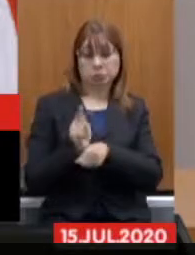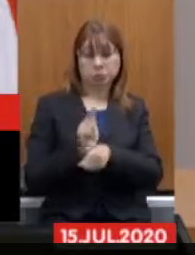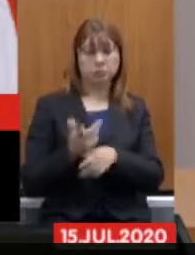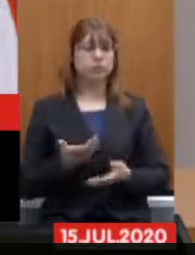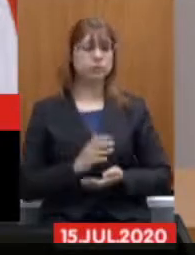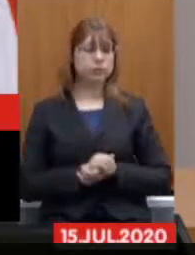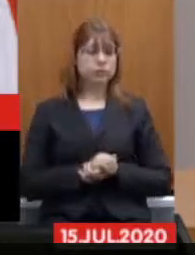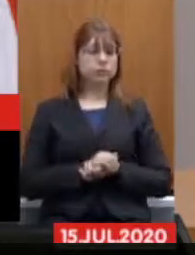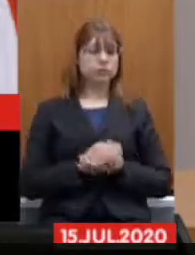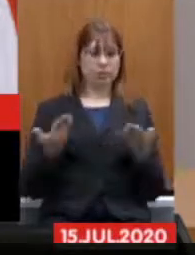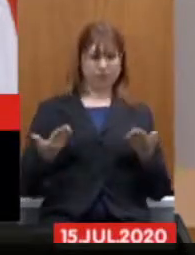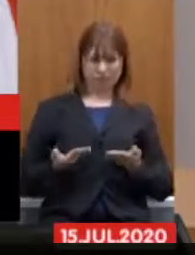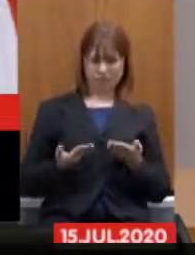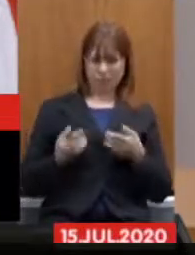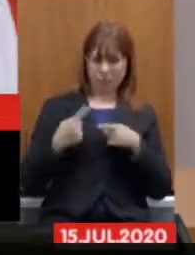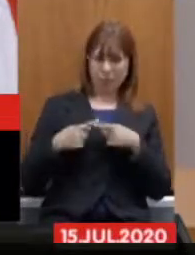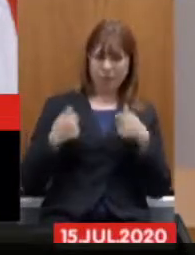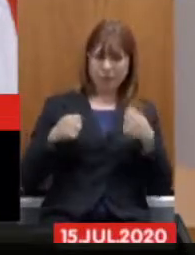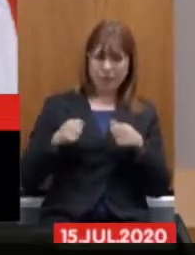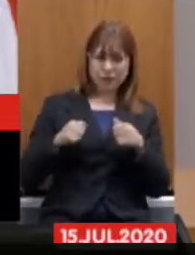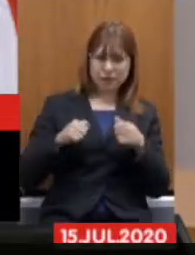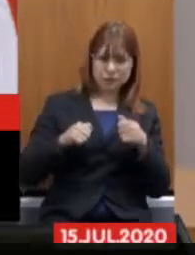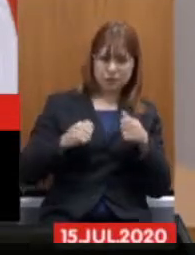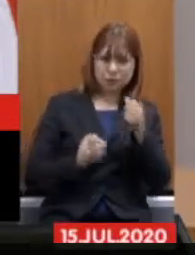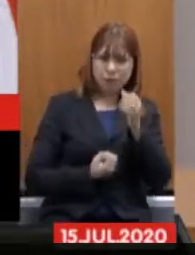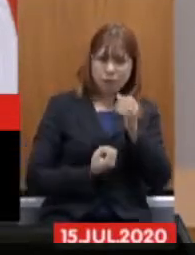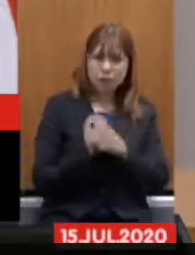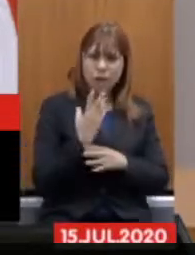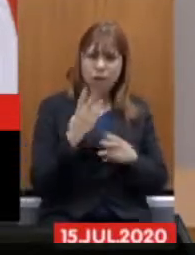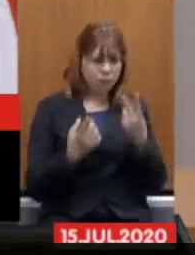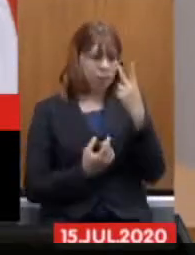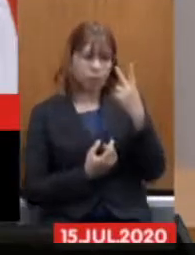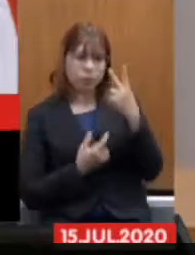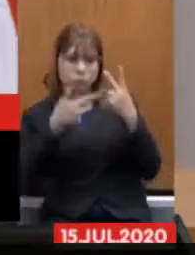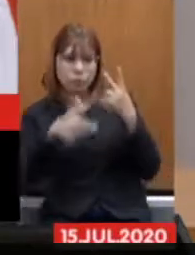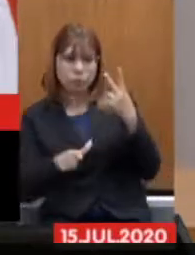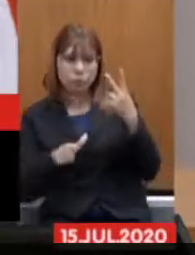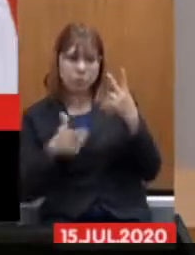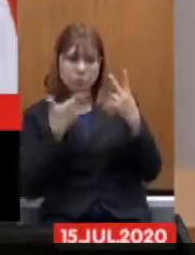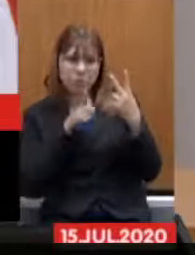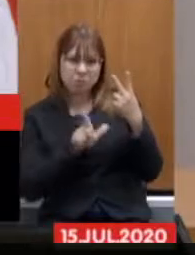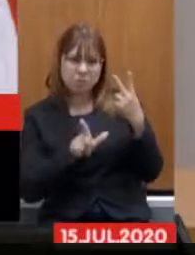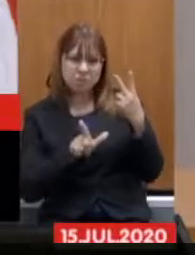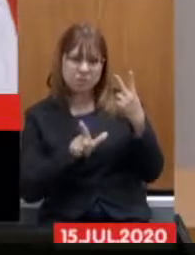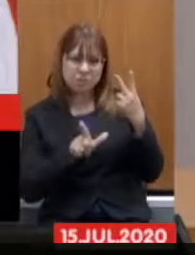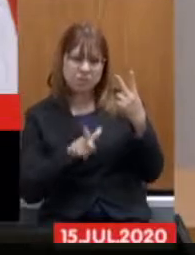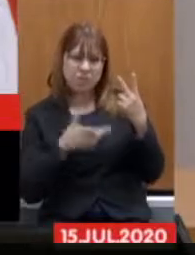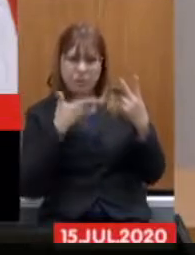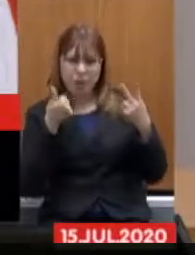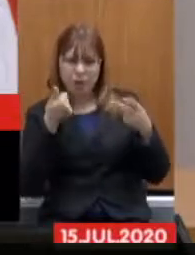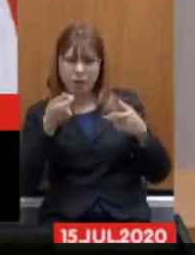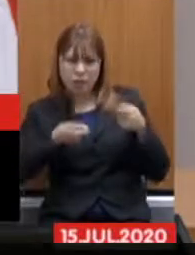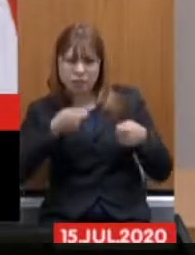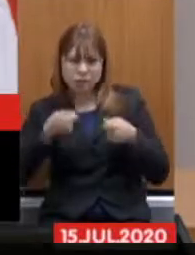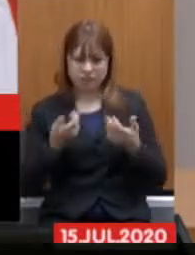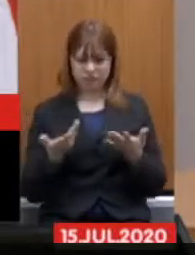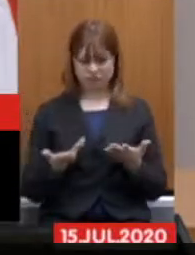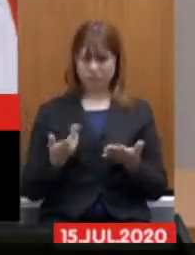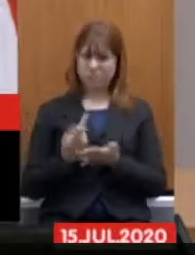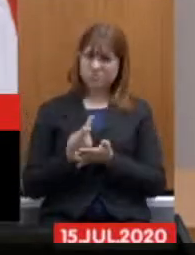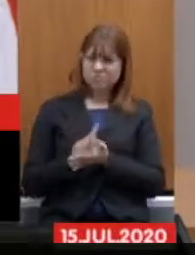justificativa agora criar novamente dois fundos para que a gestão seja otimizada tem alguma coisa errada bom